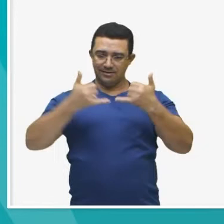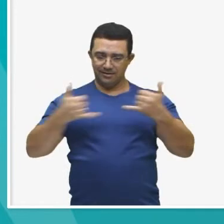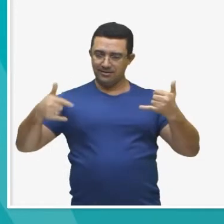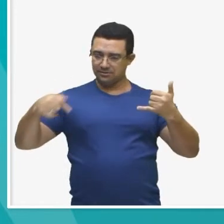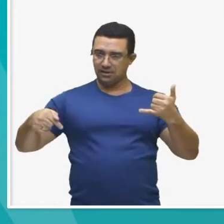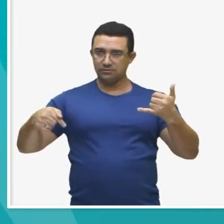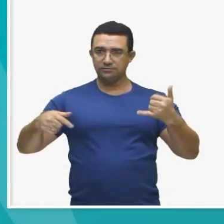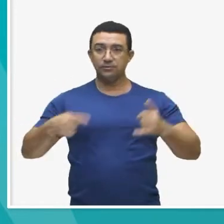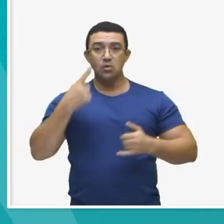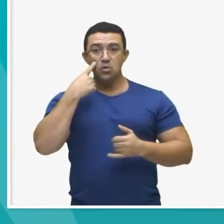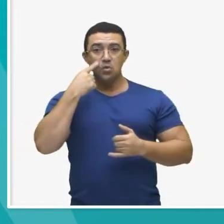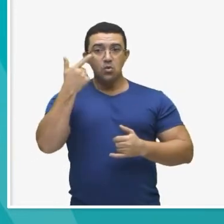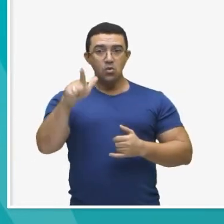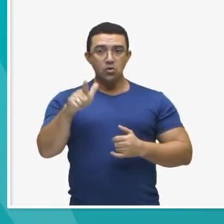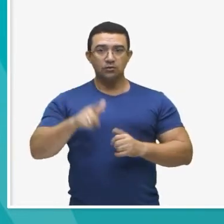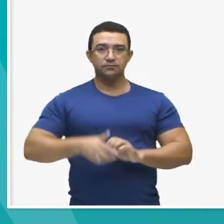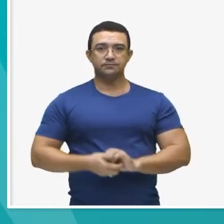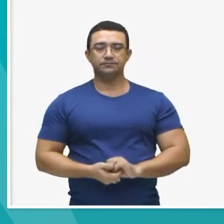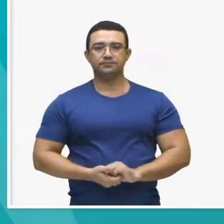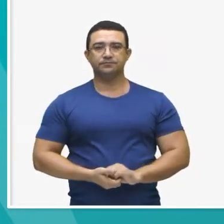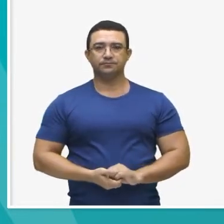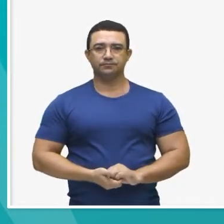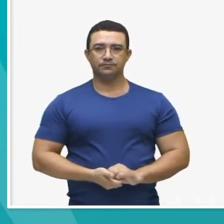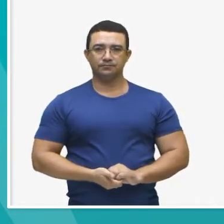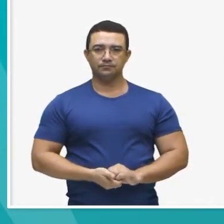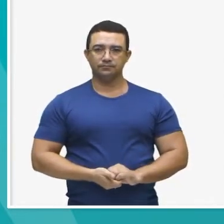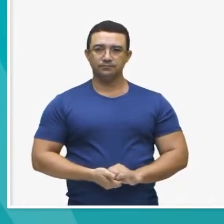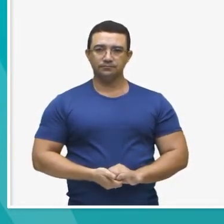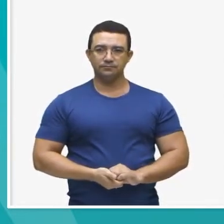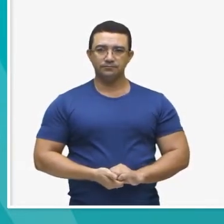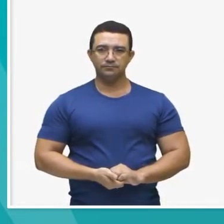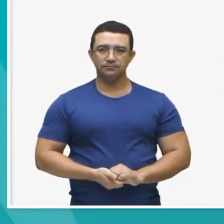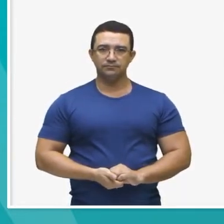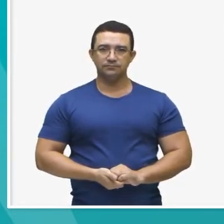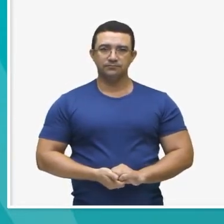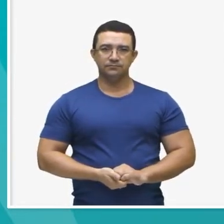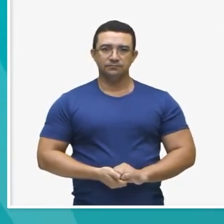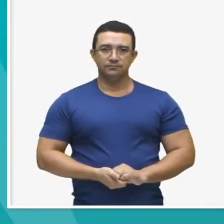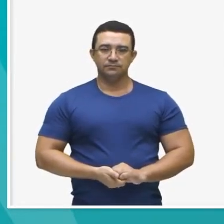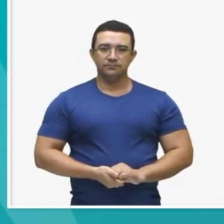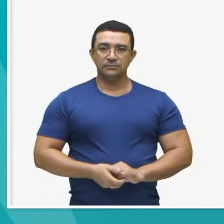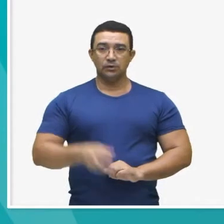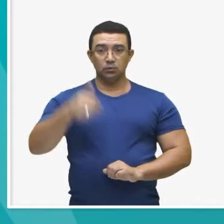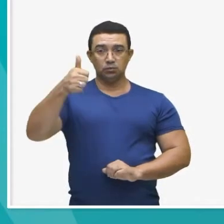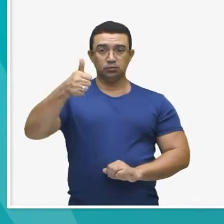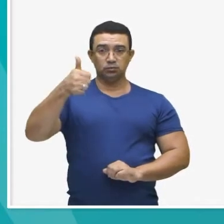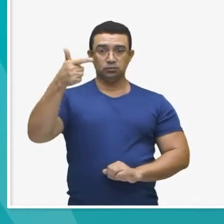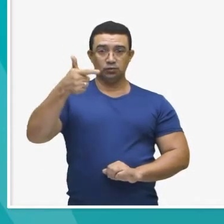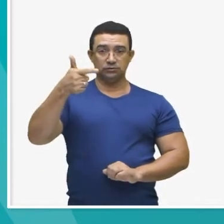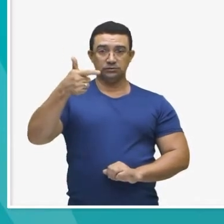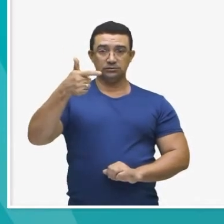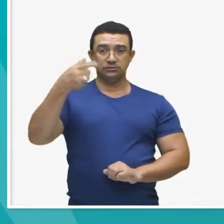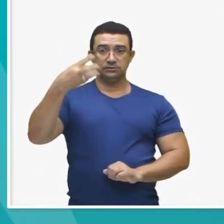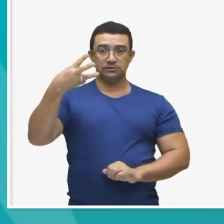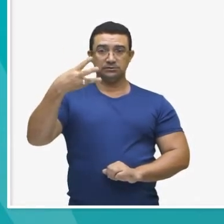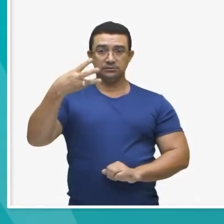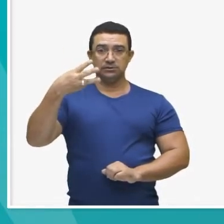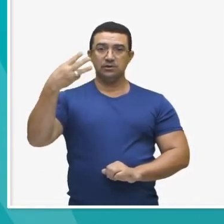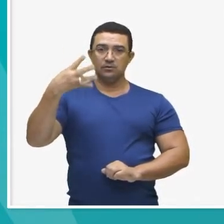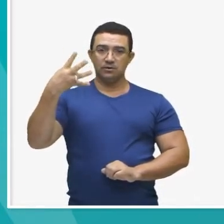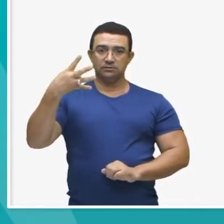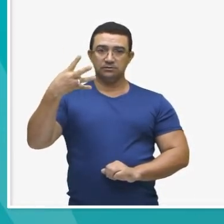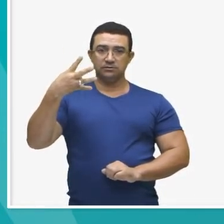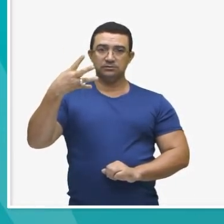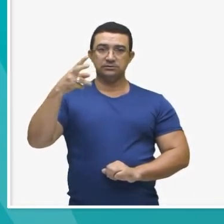outra? Só para a gente comprovar que de fato é redondilha. 1, 2, 3,